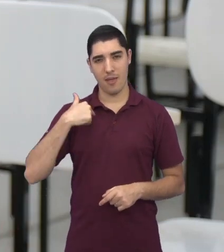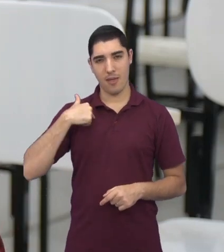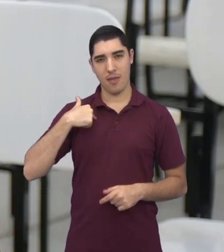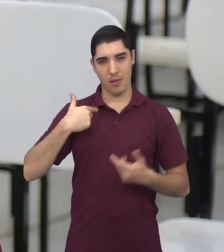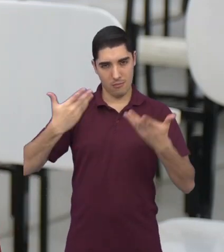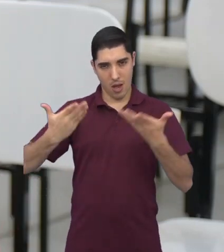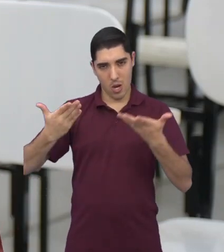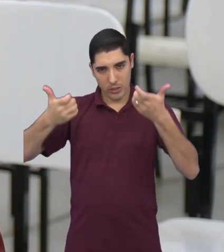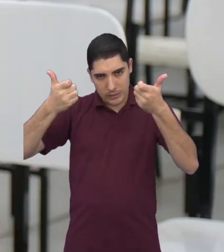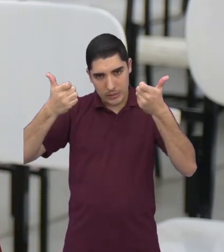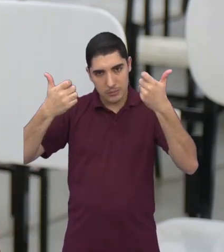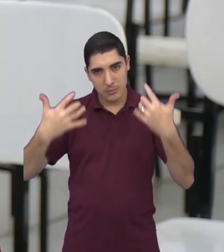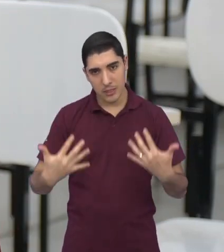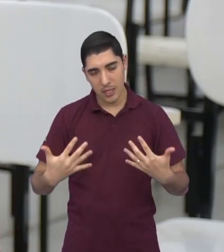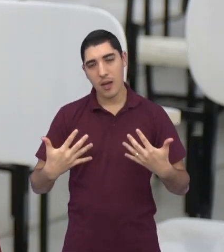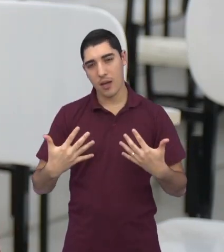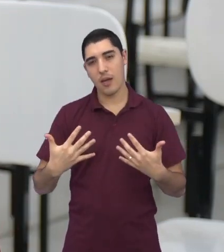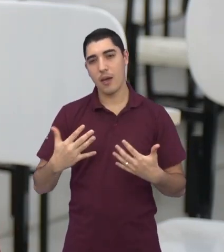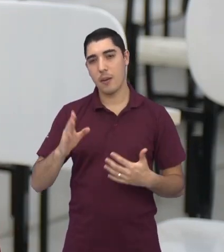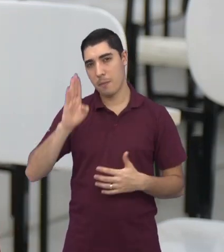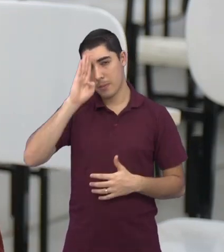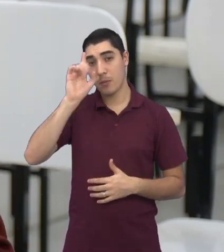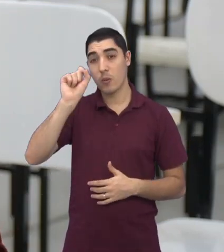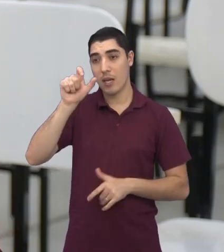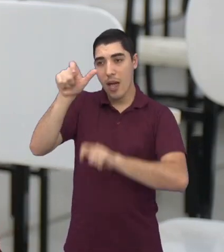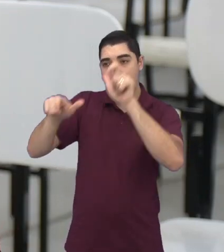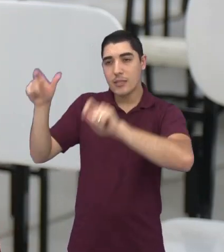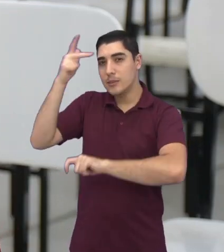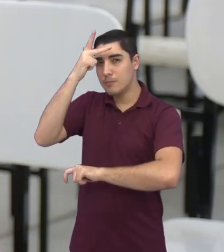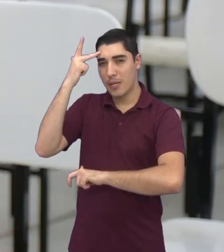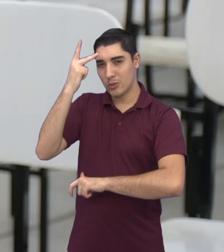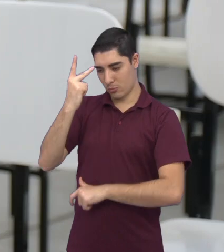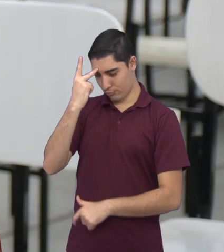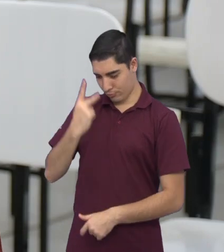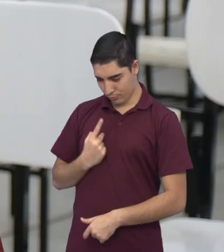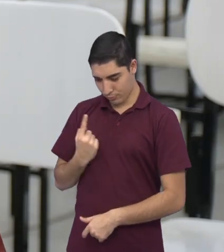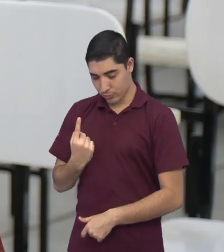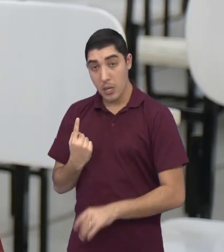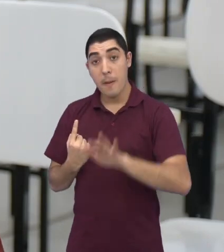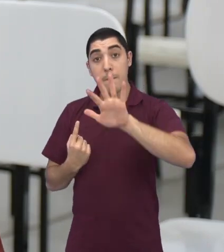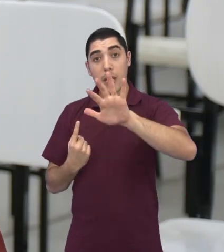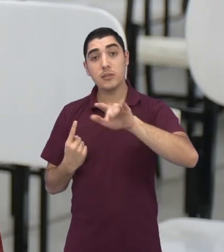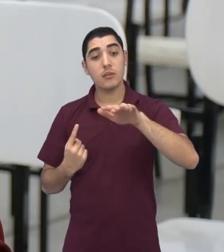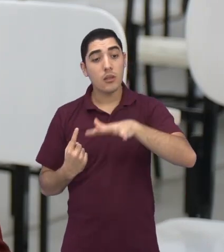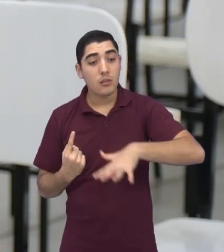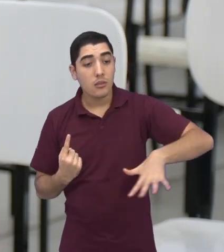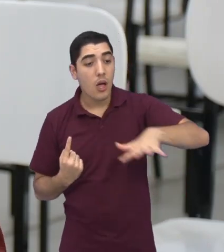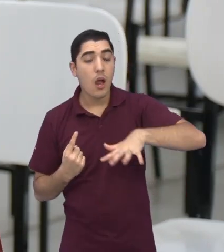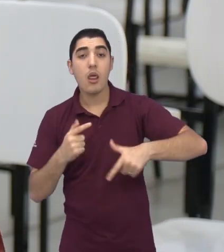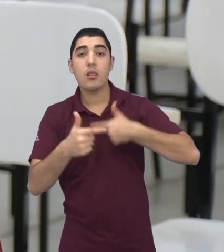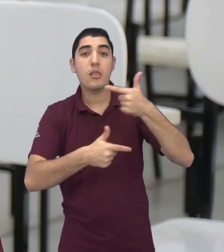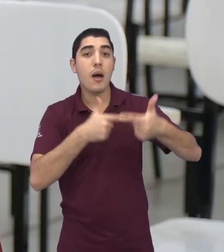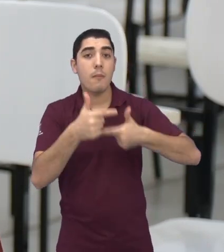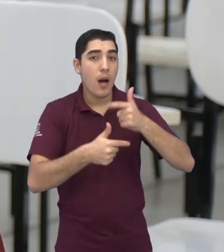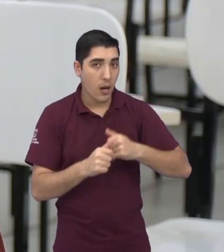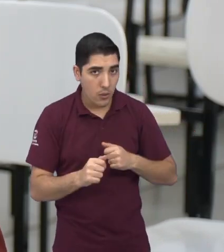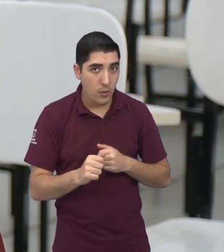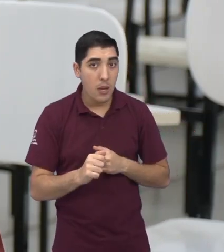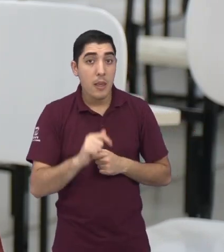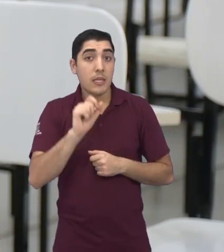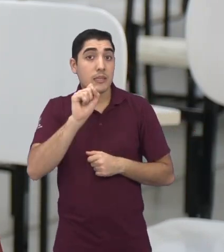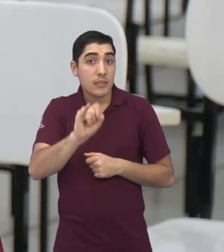falando principalmente no plano individual, mas no plano do trabalho, o fato de uma